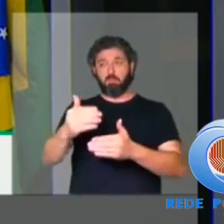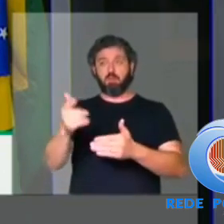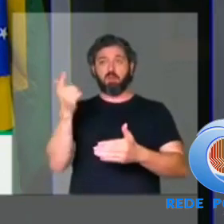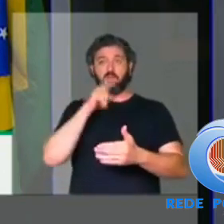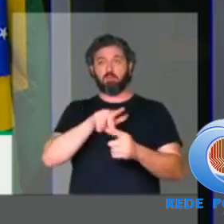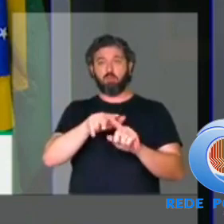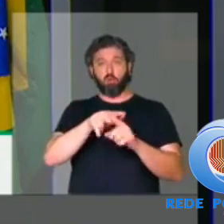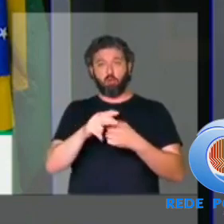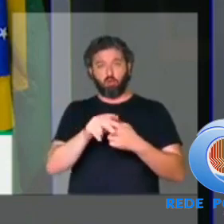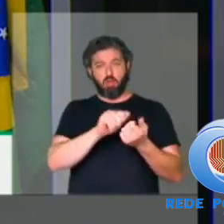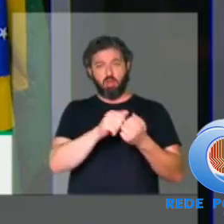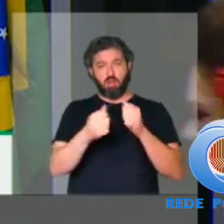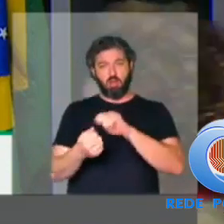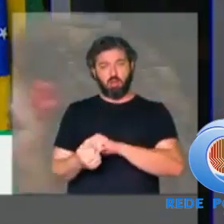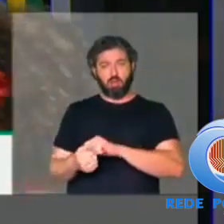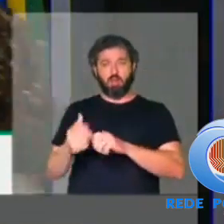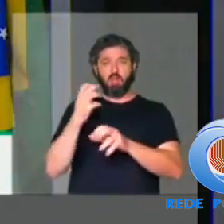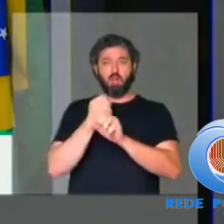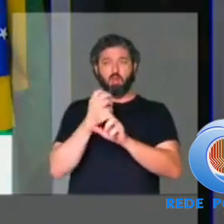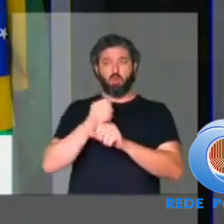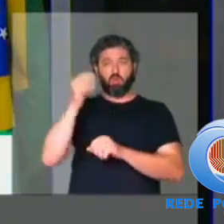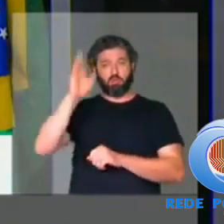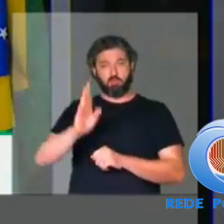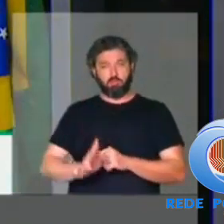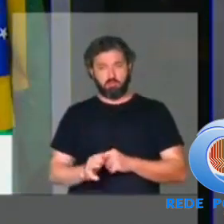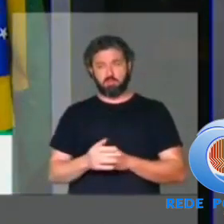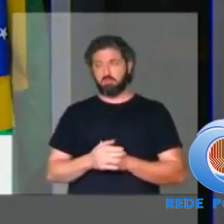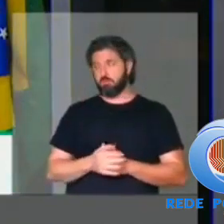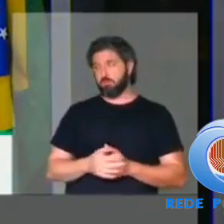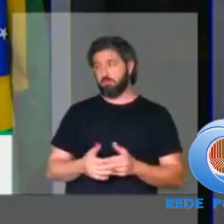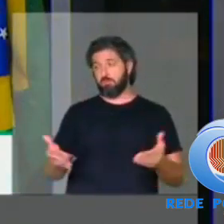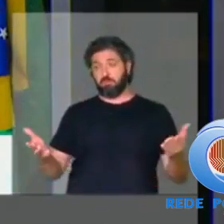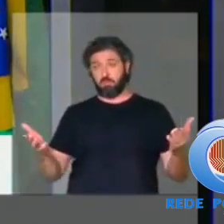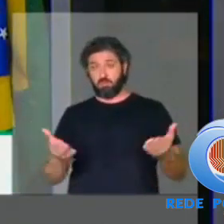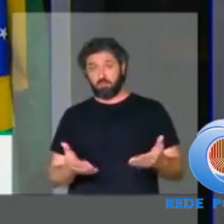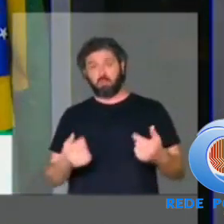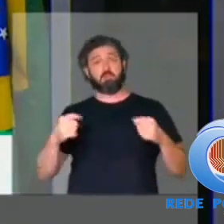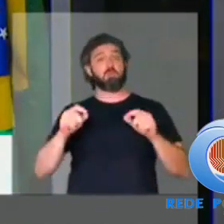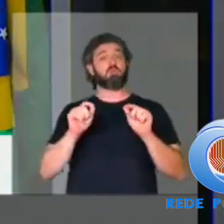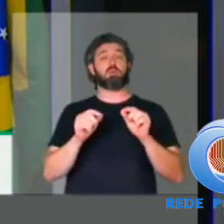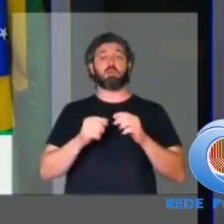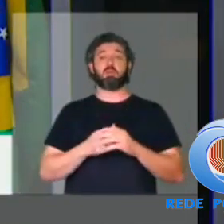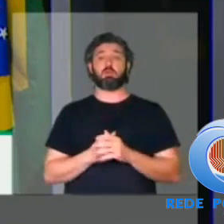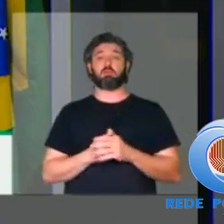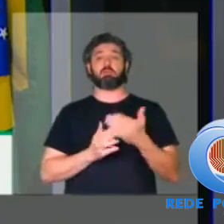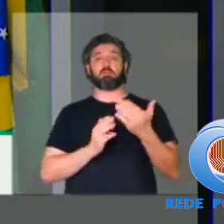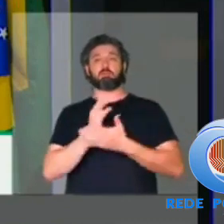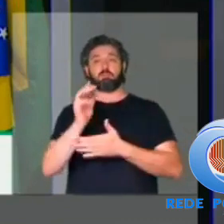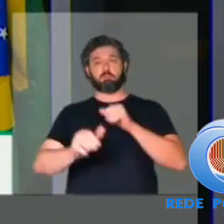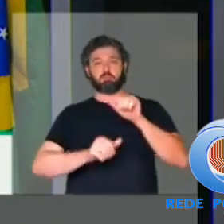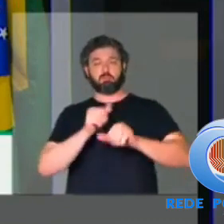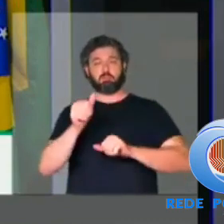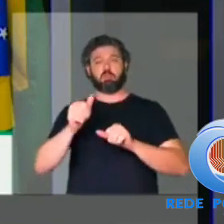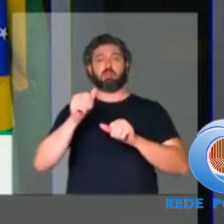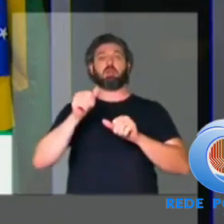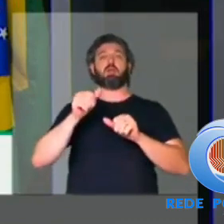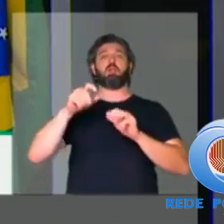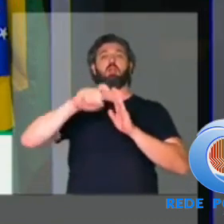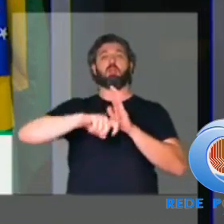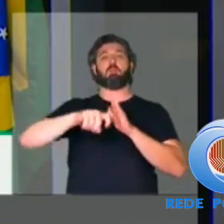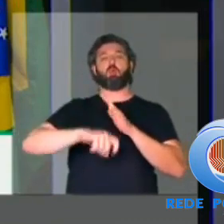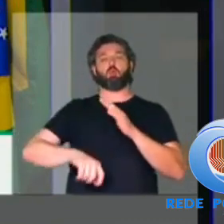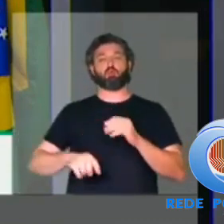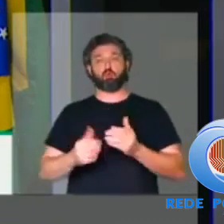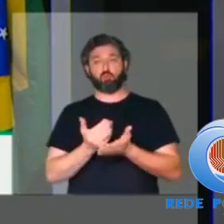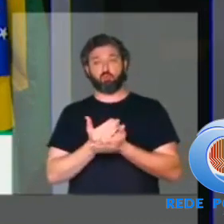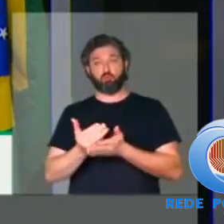para ajustarmos as contas do Brasil. Agora precisamos aprovar a reforma tributária,